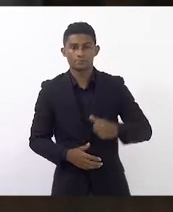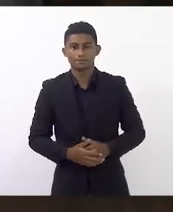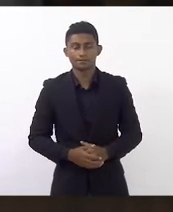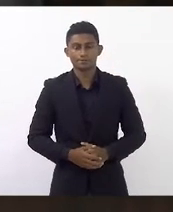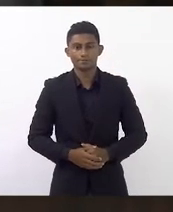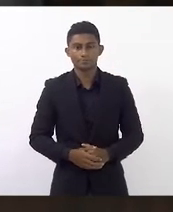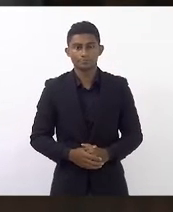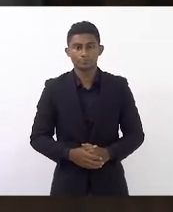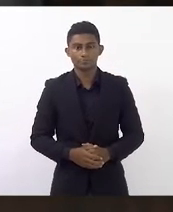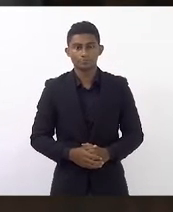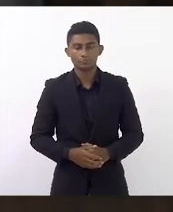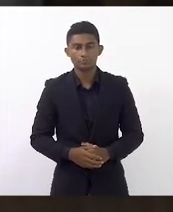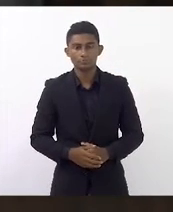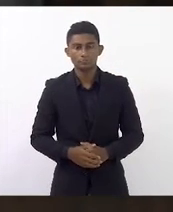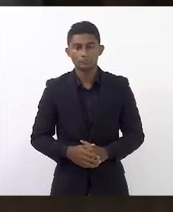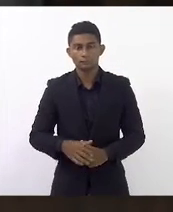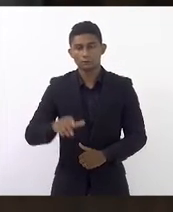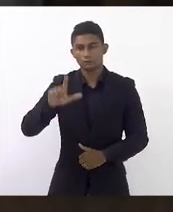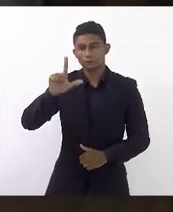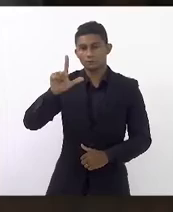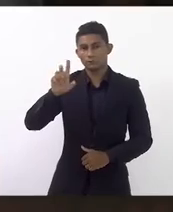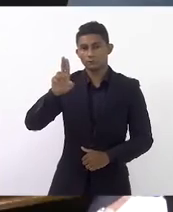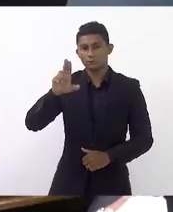Deputado Léo Vieira. Deputada Lucinha.